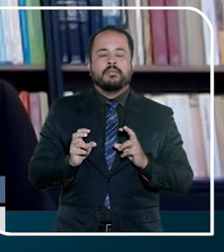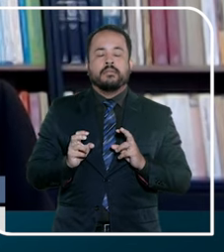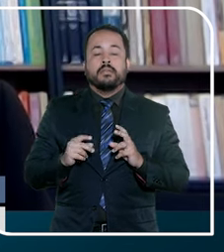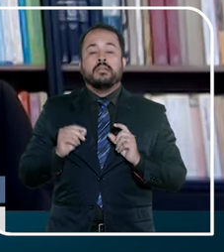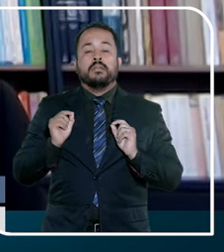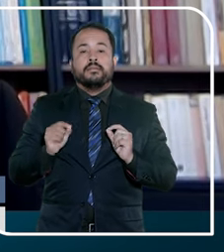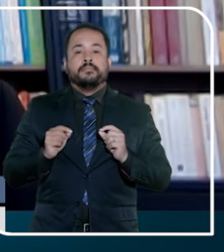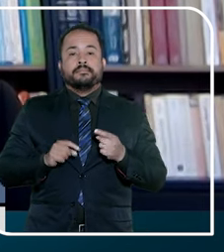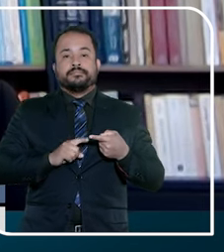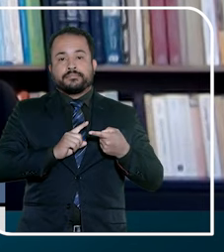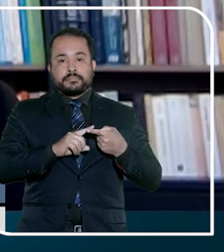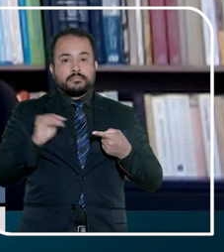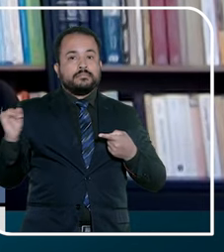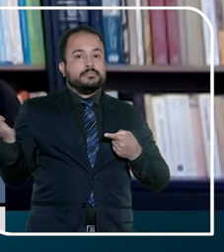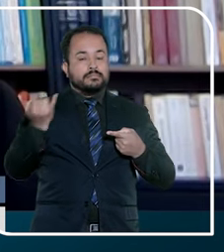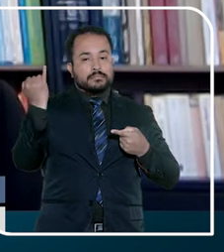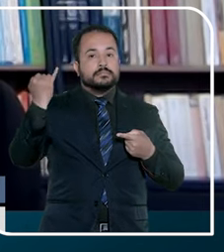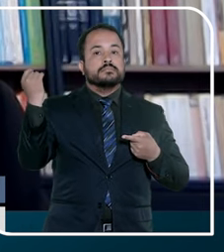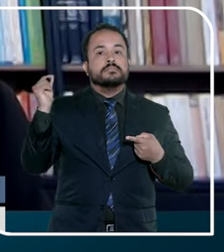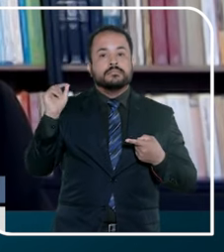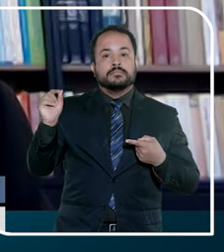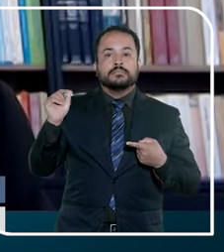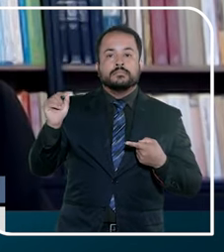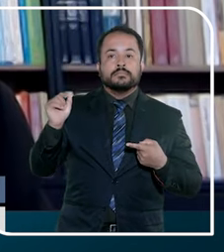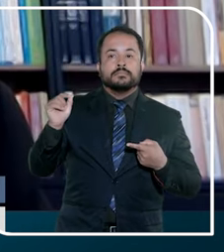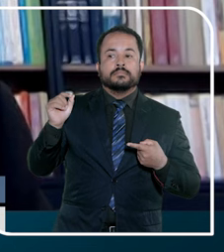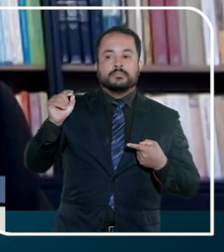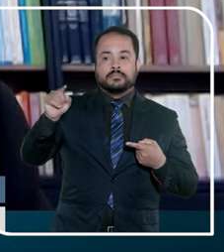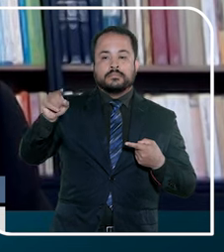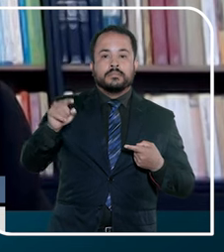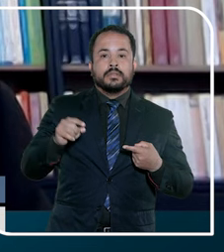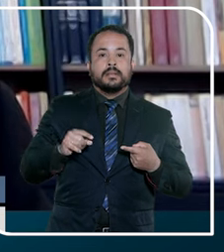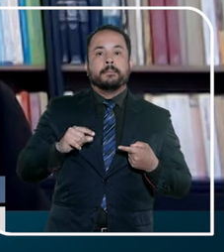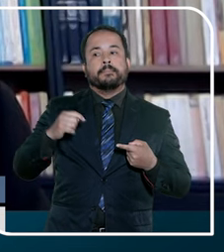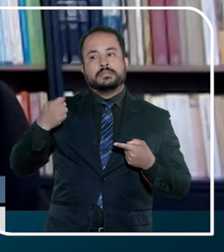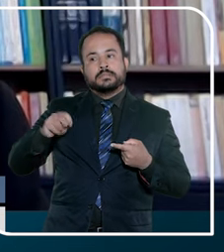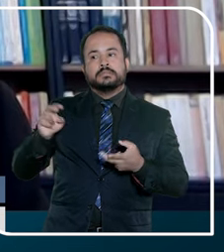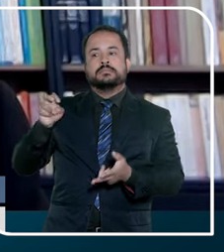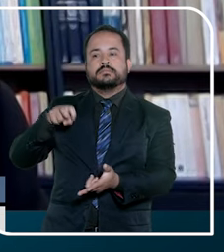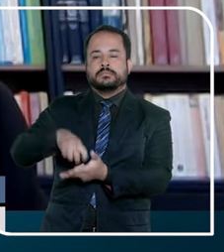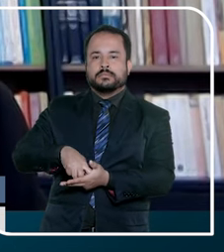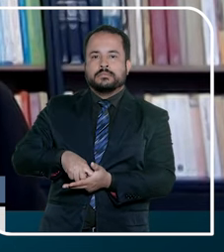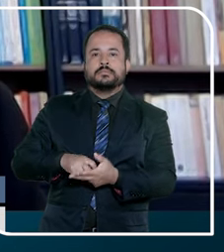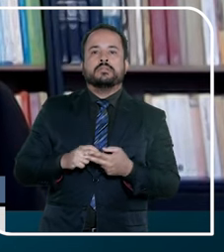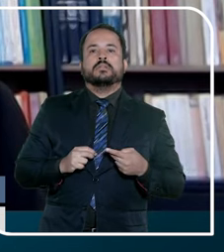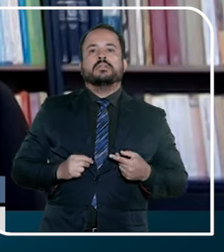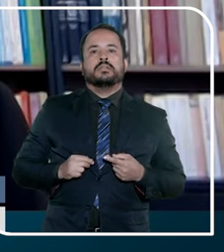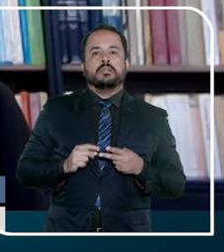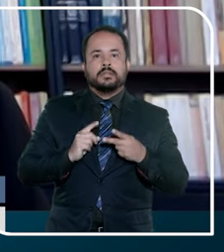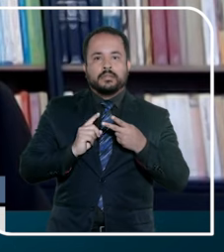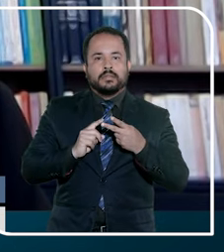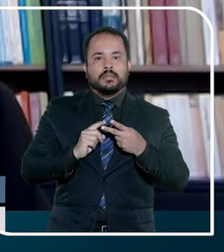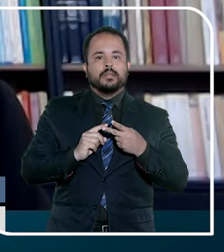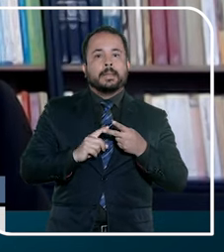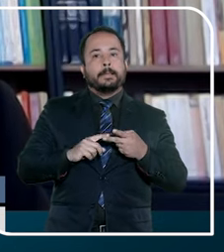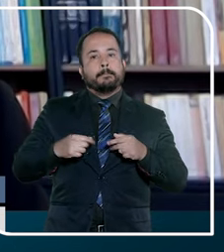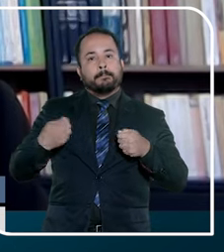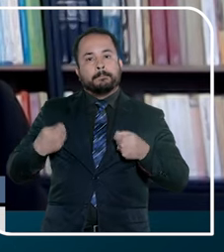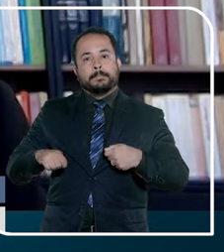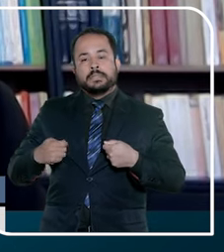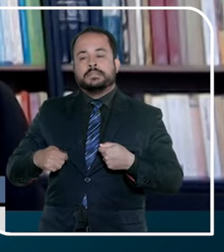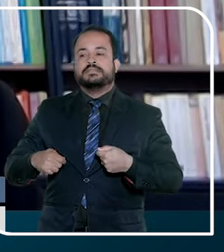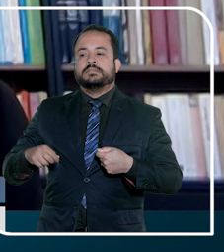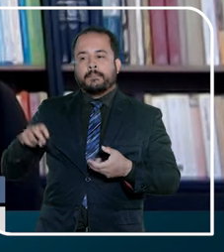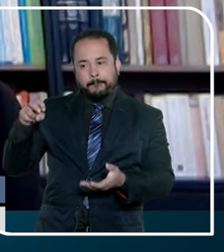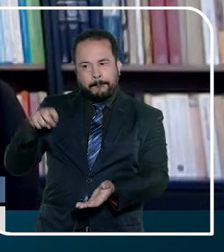relevância do fato que é o merecimento de pena a dignidade penal desse fato e a necessidade de pena que